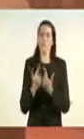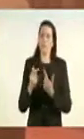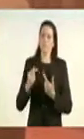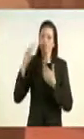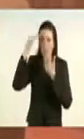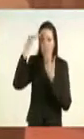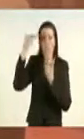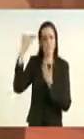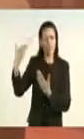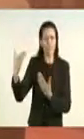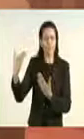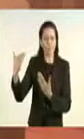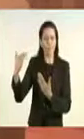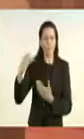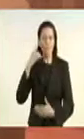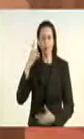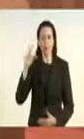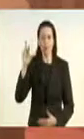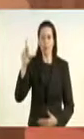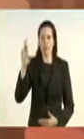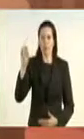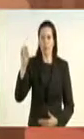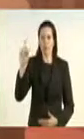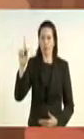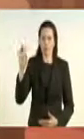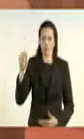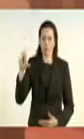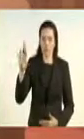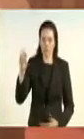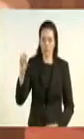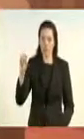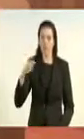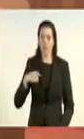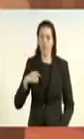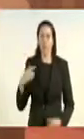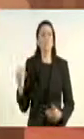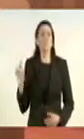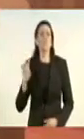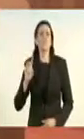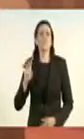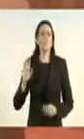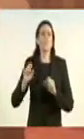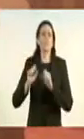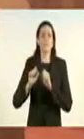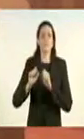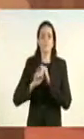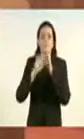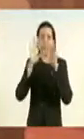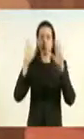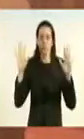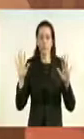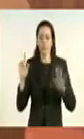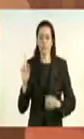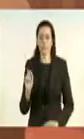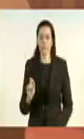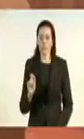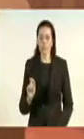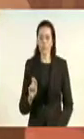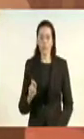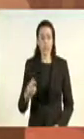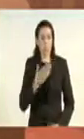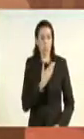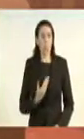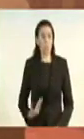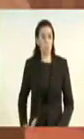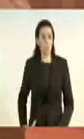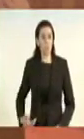que o atual governo, senhor presidente, poderia até ter se utilizado dessa situação, deputado Zé Inácio, para anular as